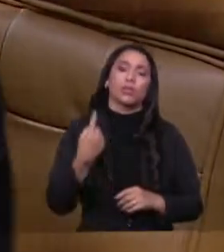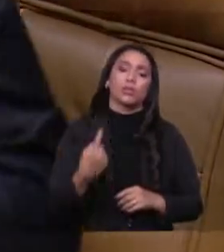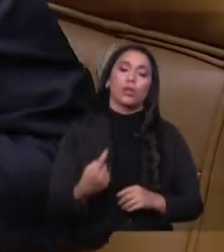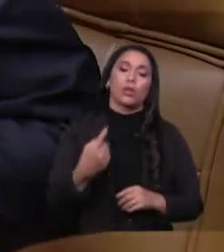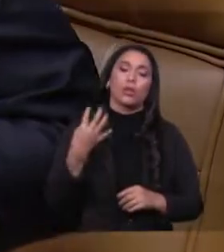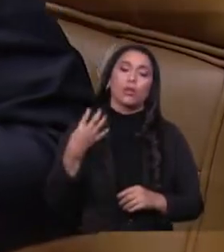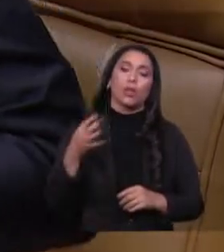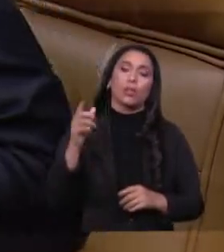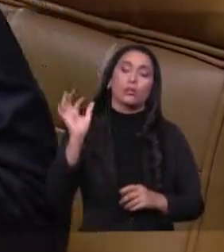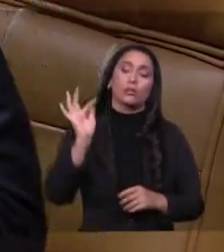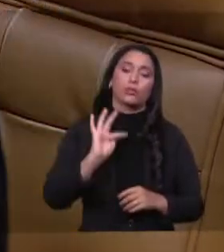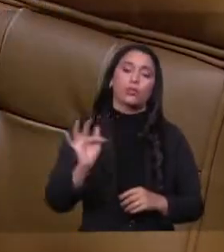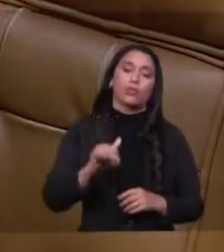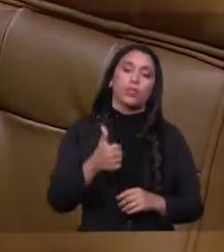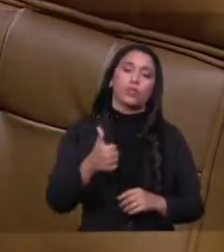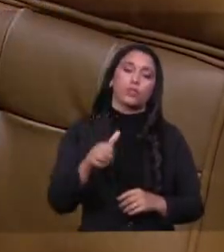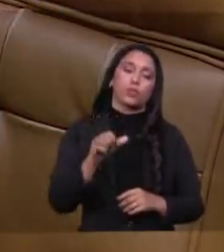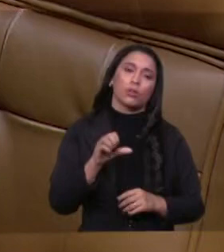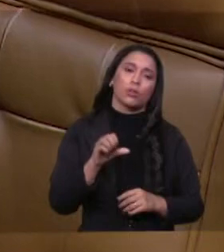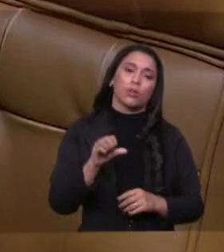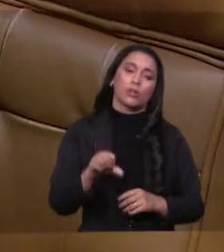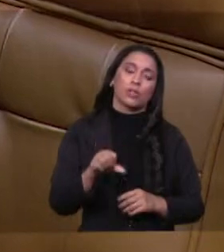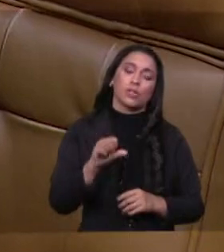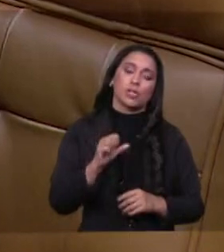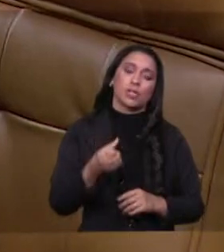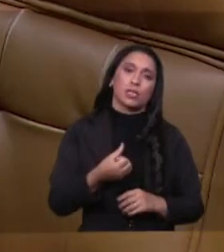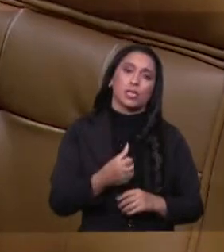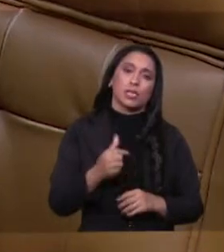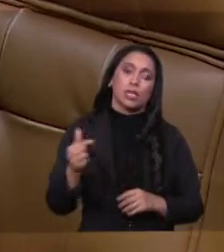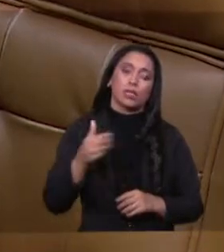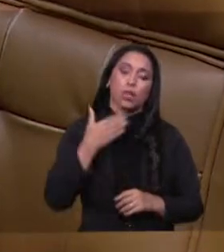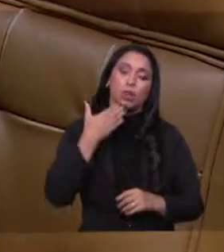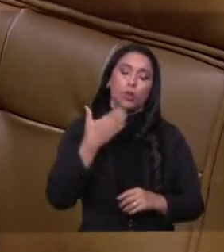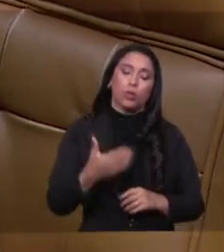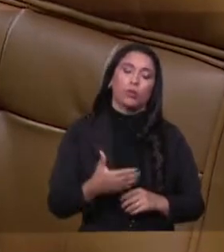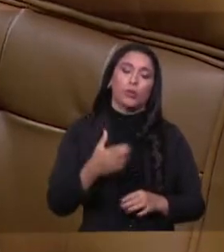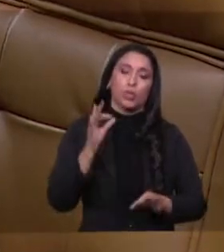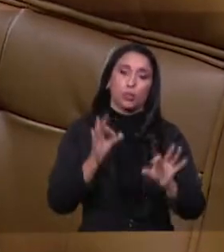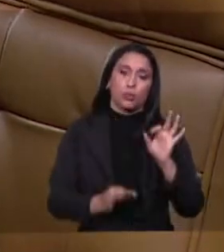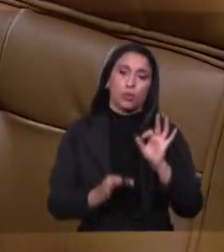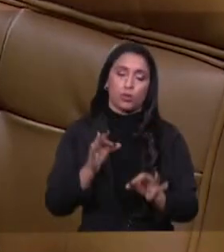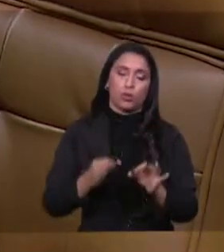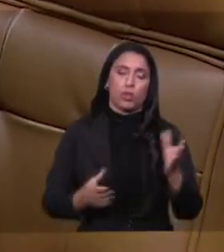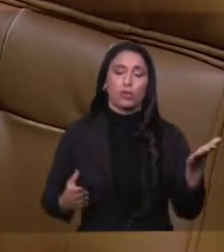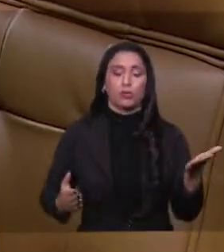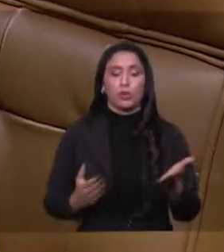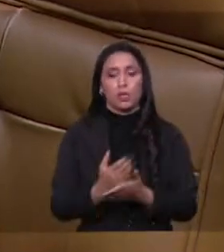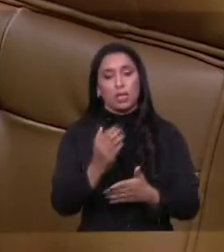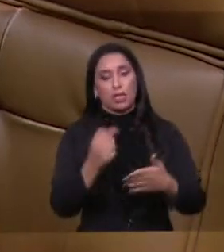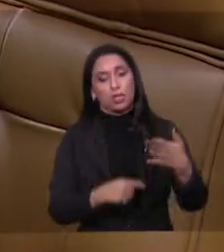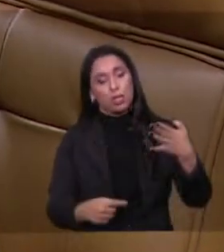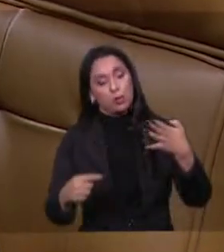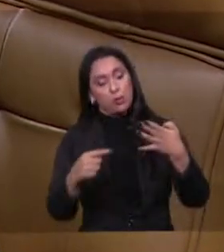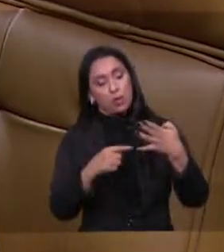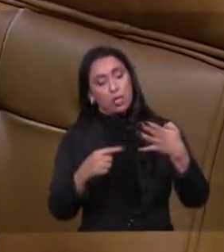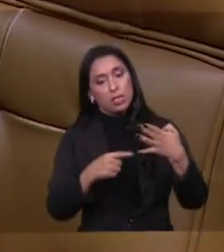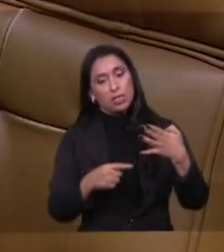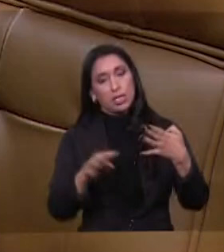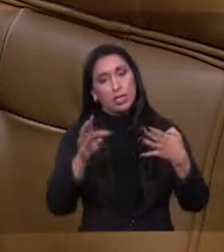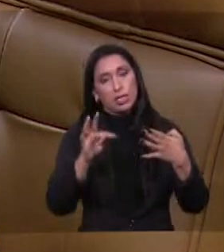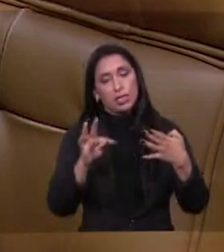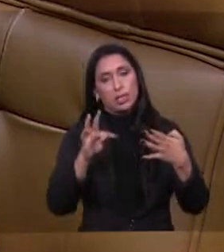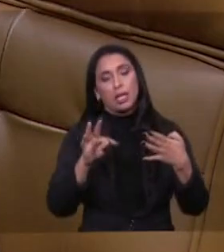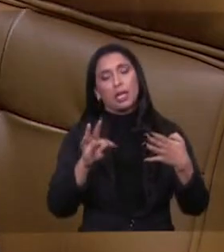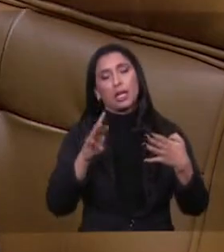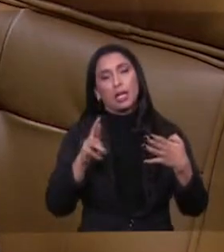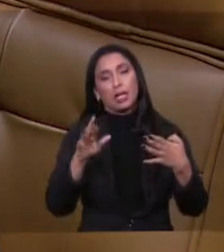4 de fevereiro de 1977. O pedido foi julgado procedente na primeira instância e mantido pelo